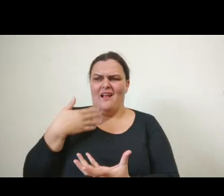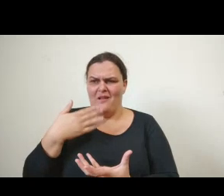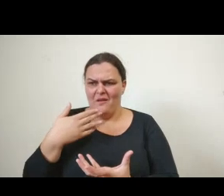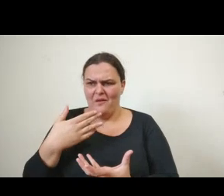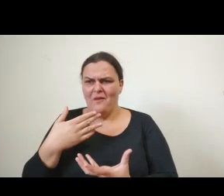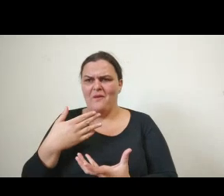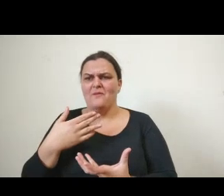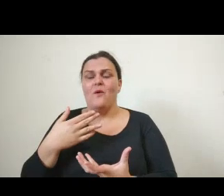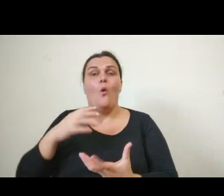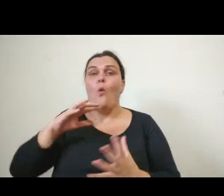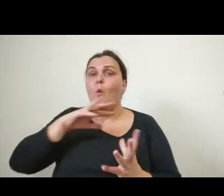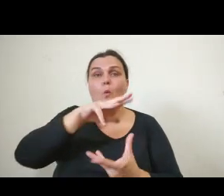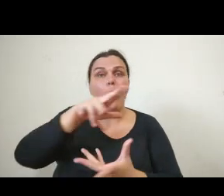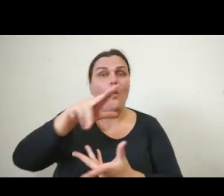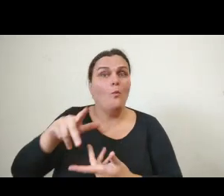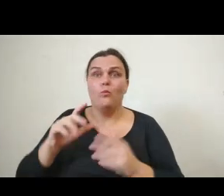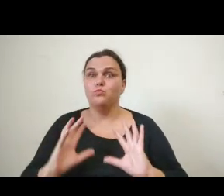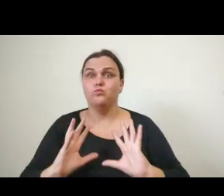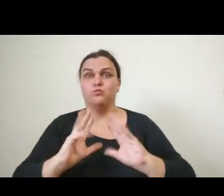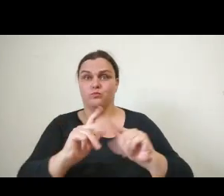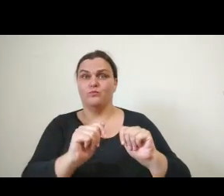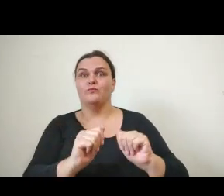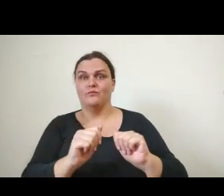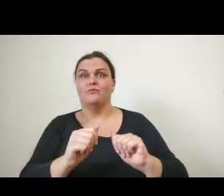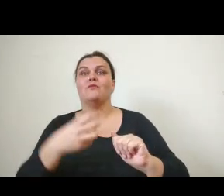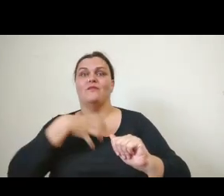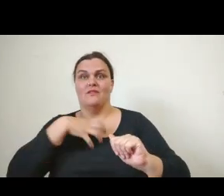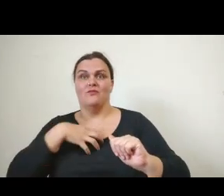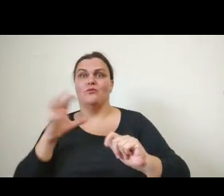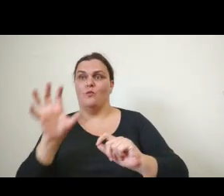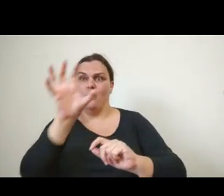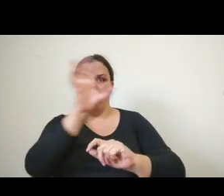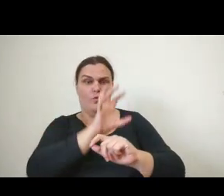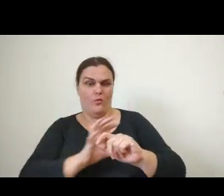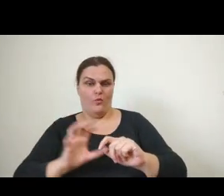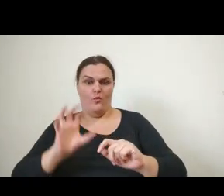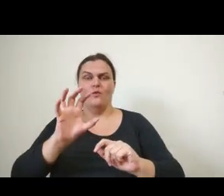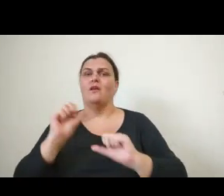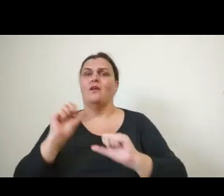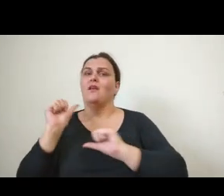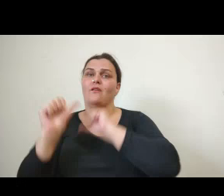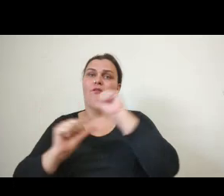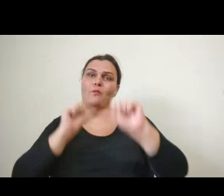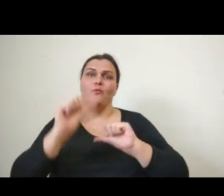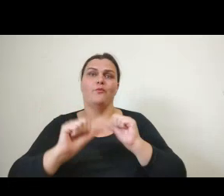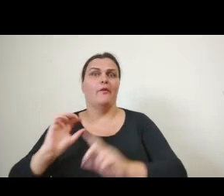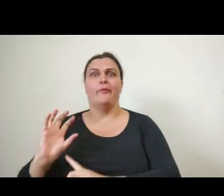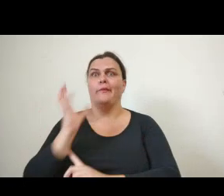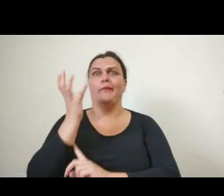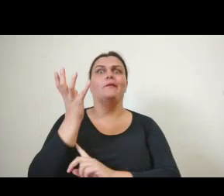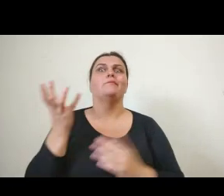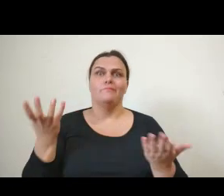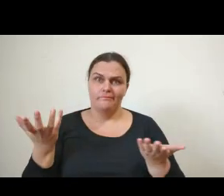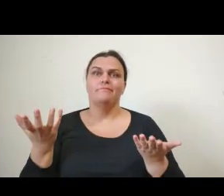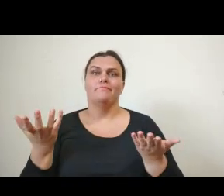global e as mudanças climáticas como um todo. Temos aí,